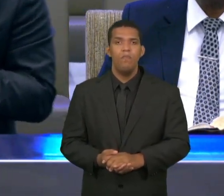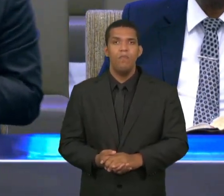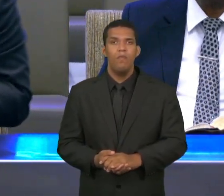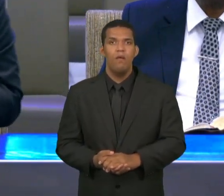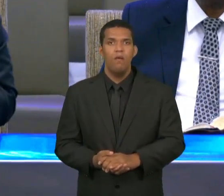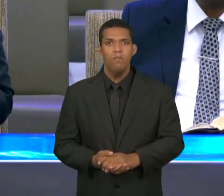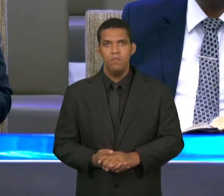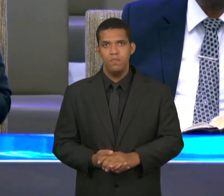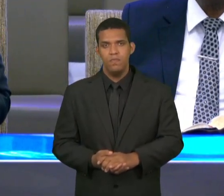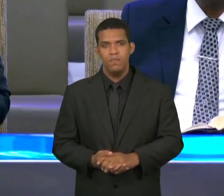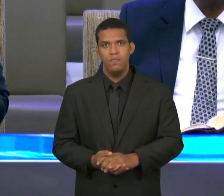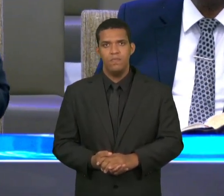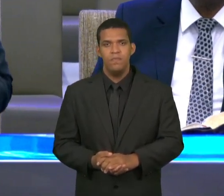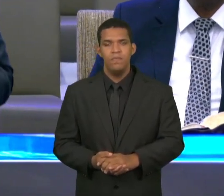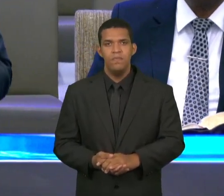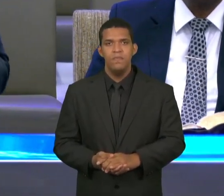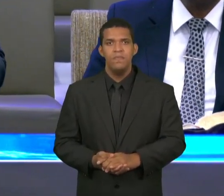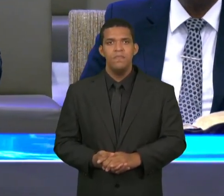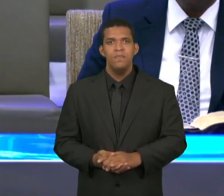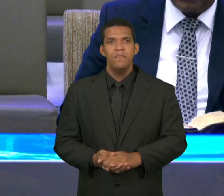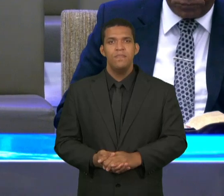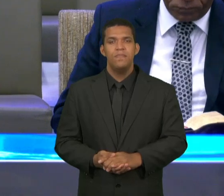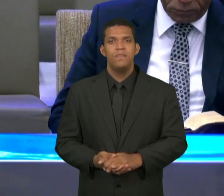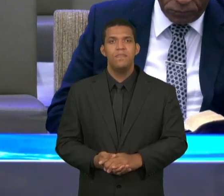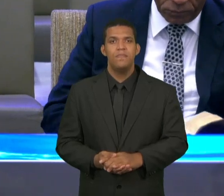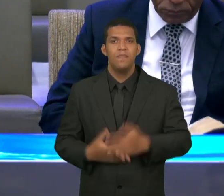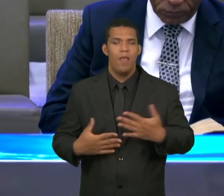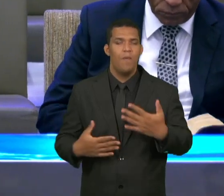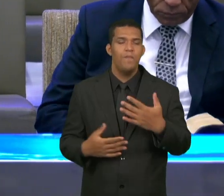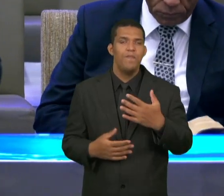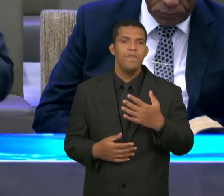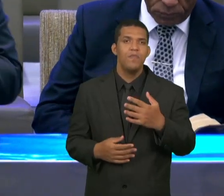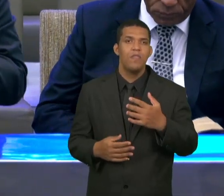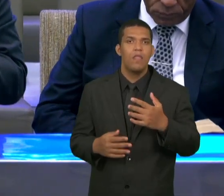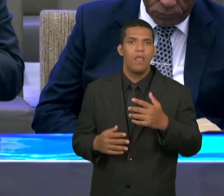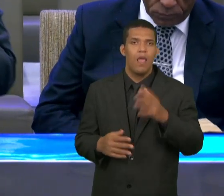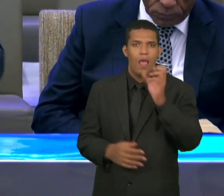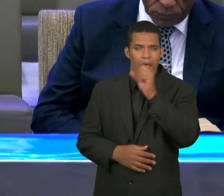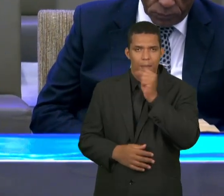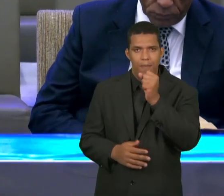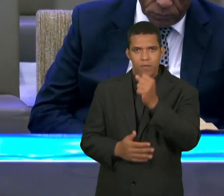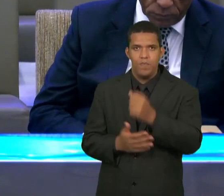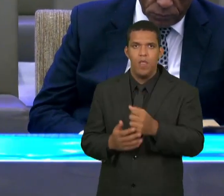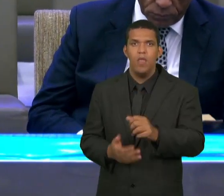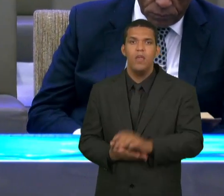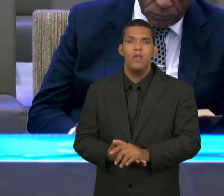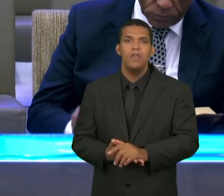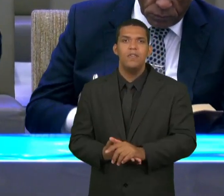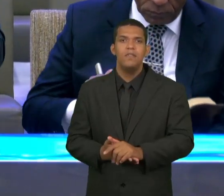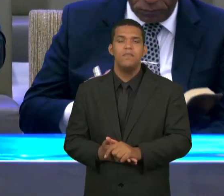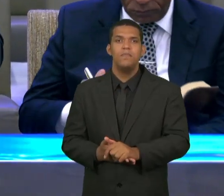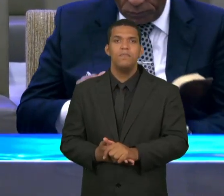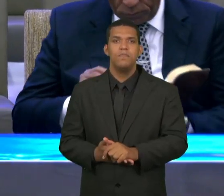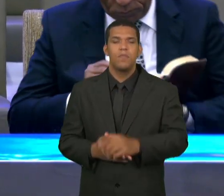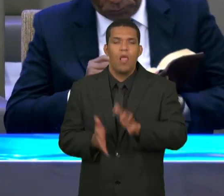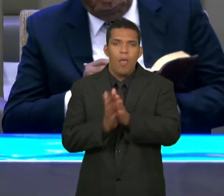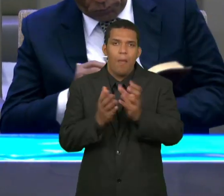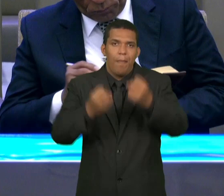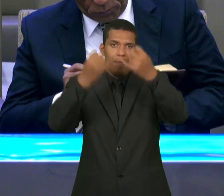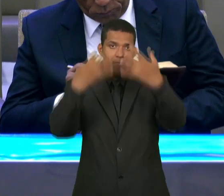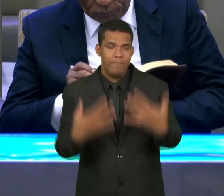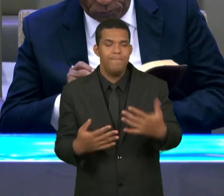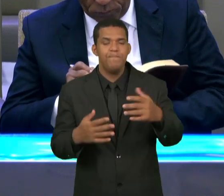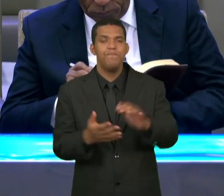ele está em Cristo. Rapidamente, se quiser anotar, 2 Timóteo 1,9 diz assim: Ele